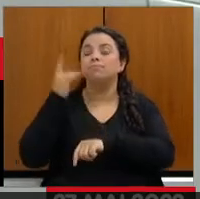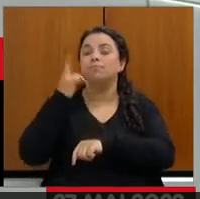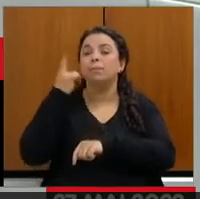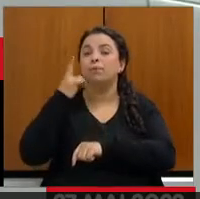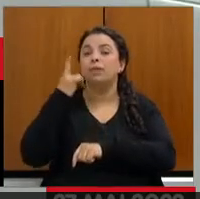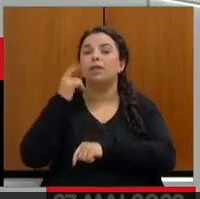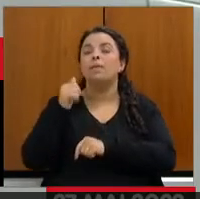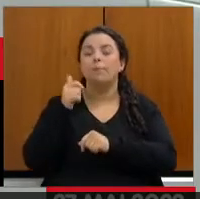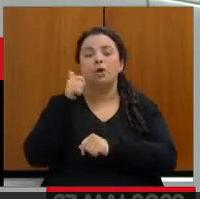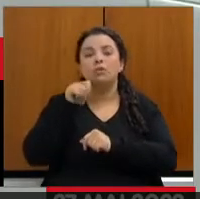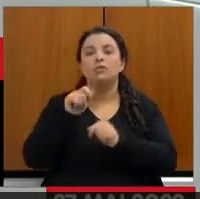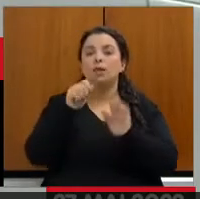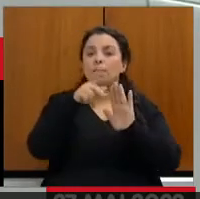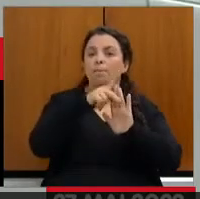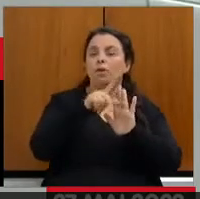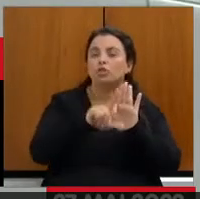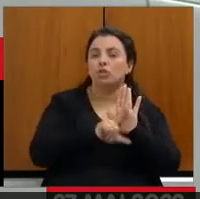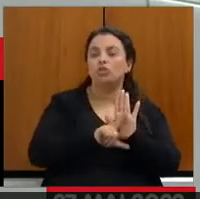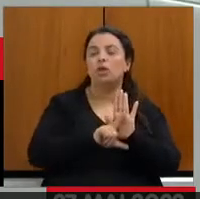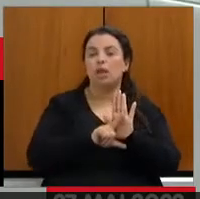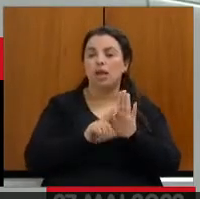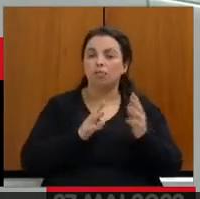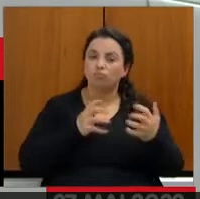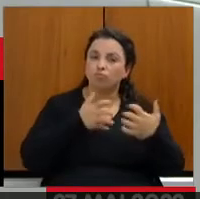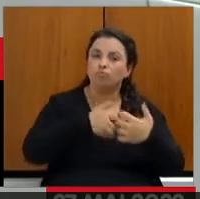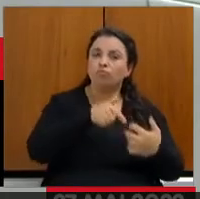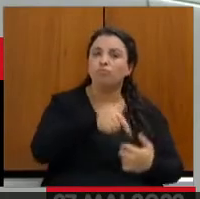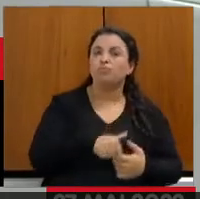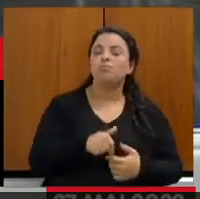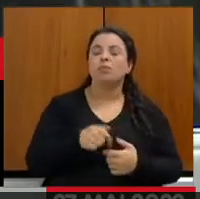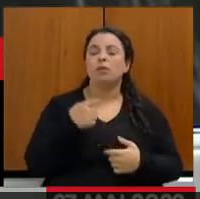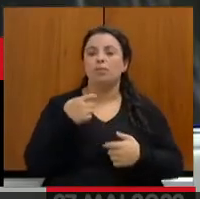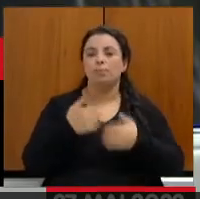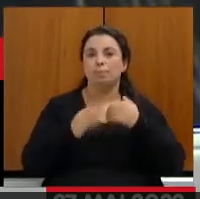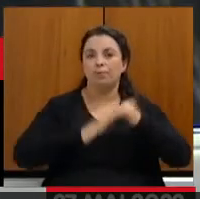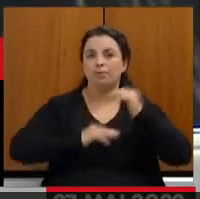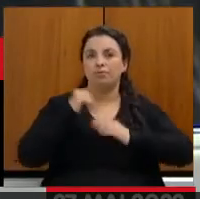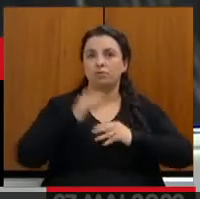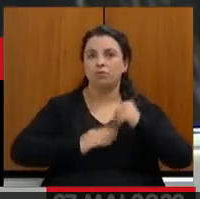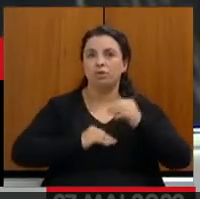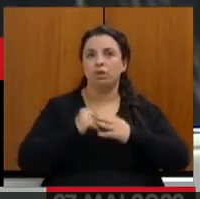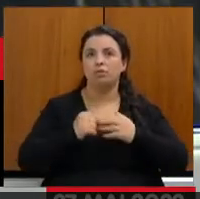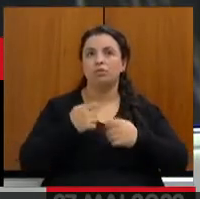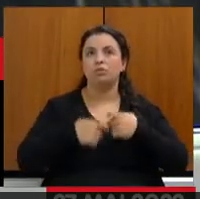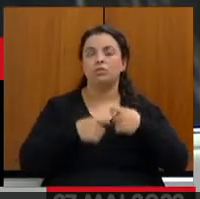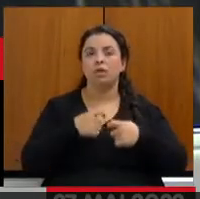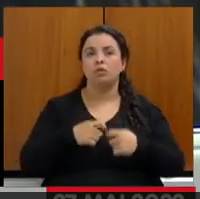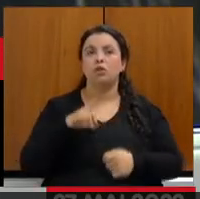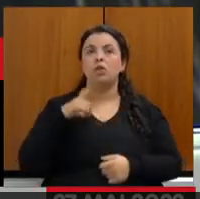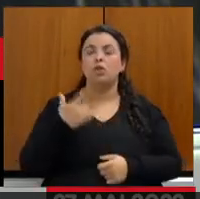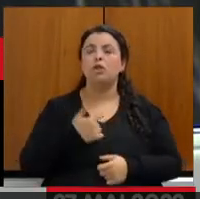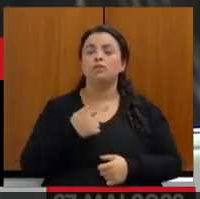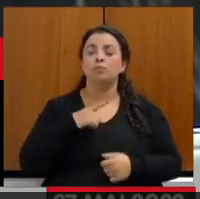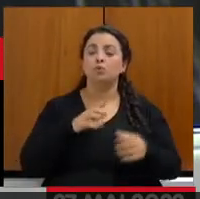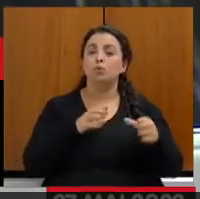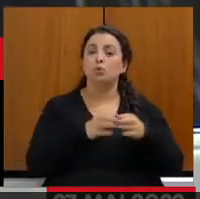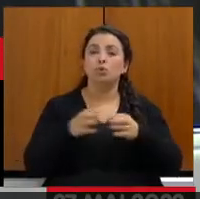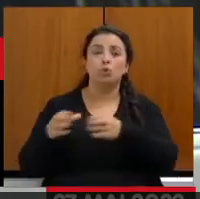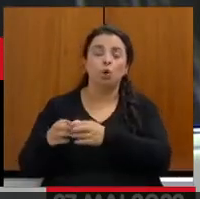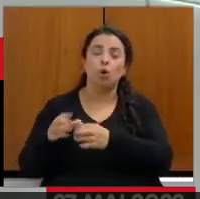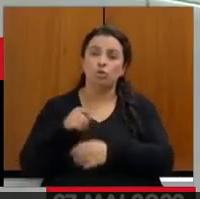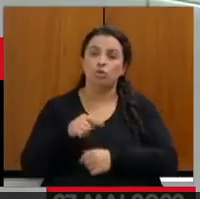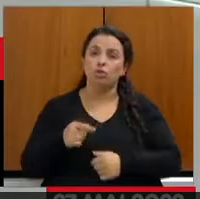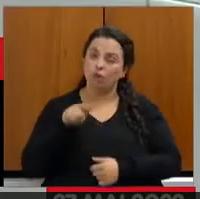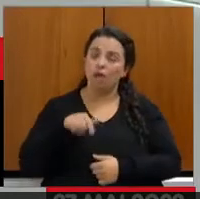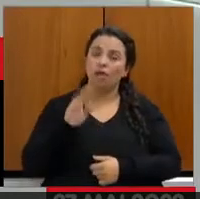um chamar vocês para chamar nós somos 32 coletivos e uma associação aqui em Belo Horizonte nos somem somos